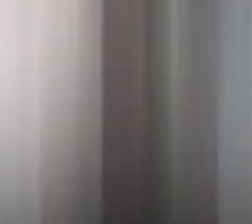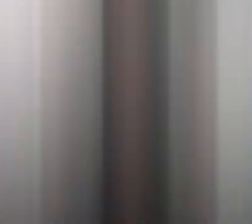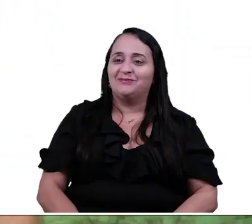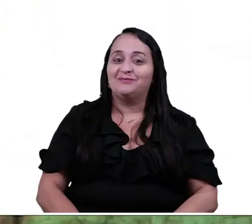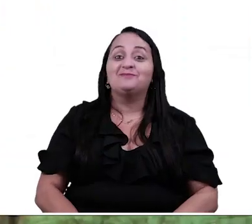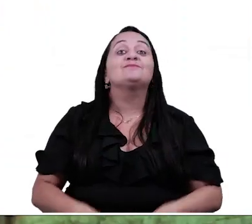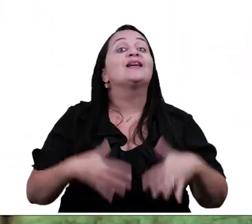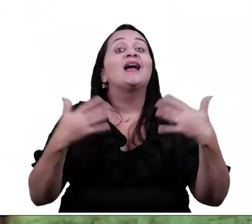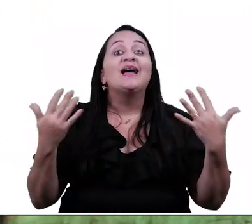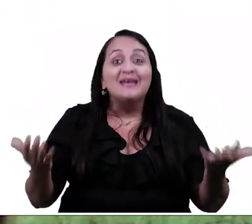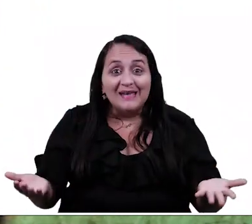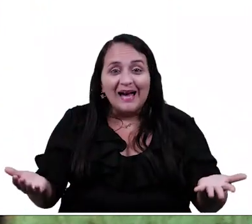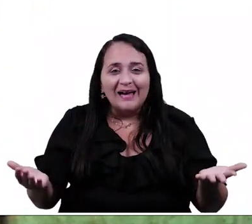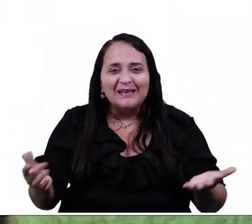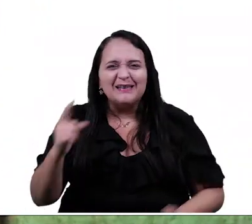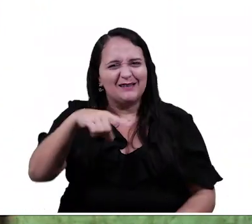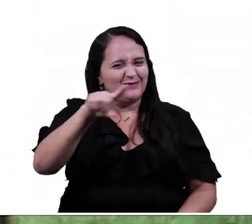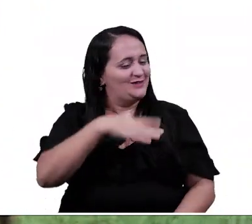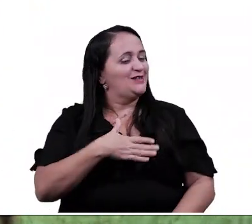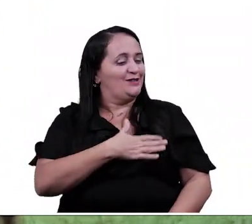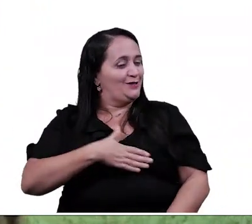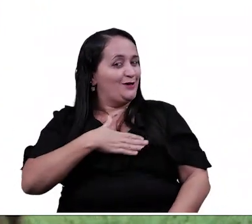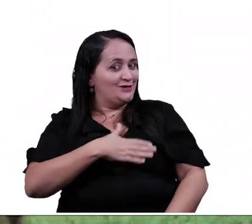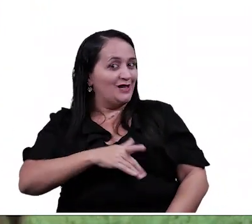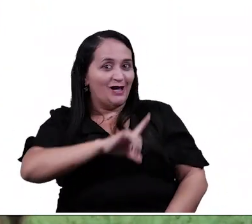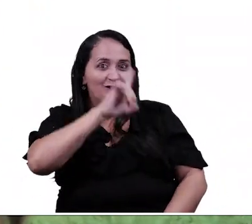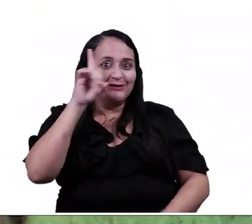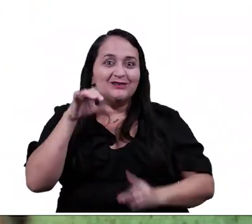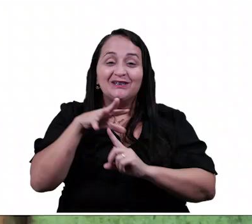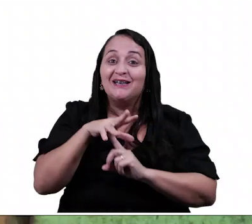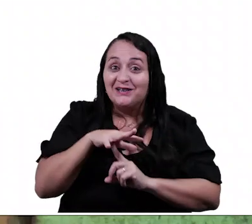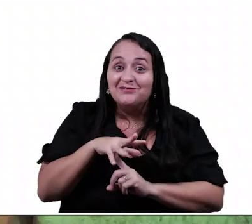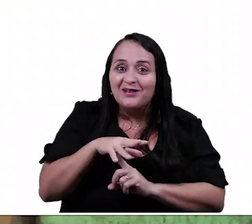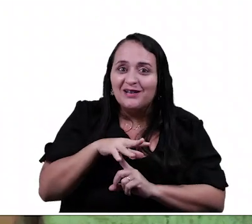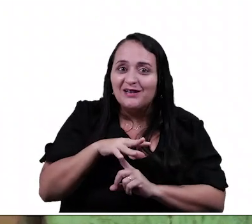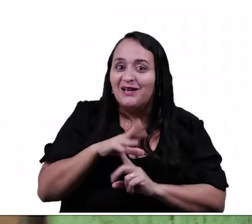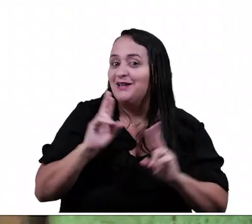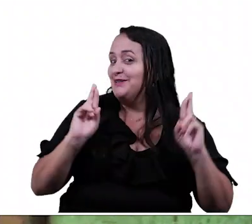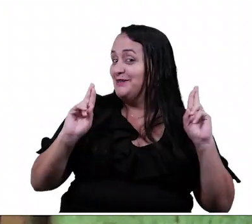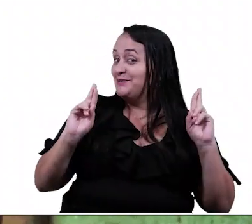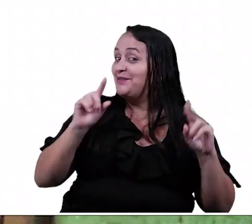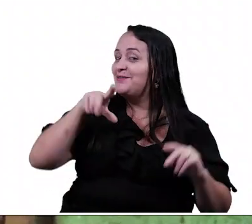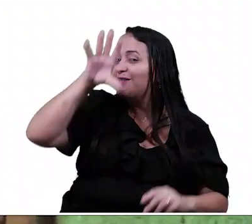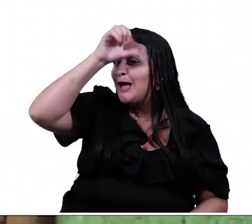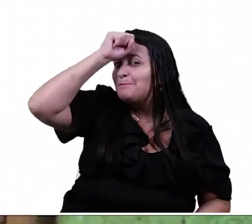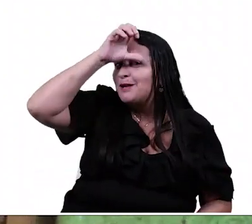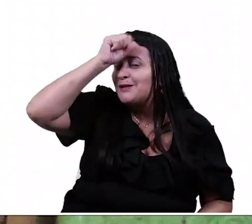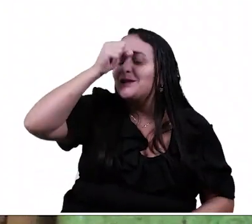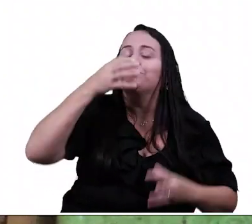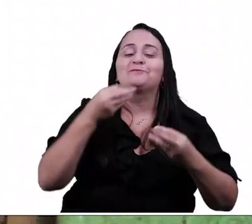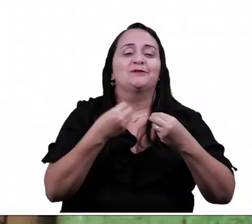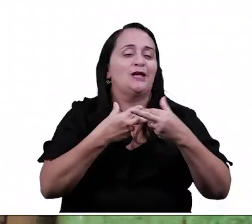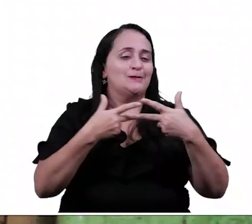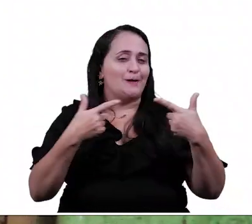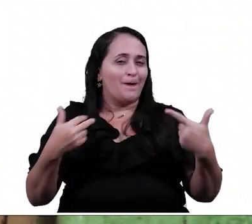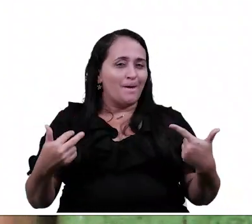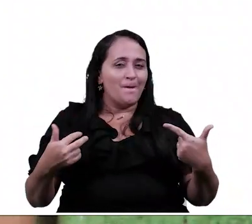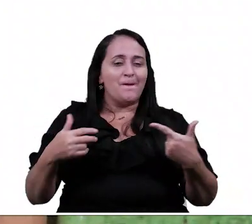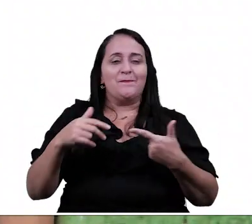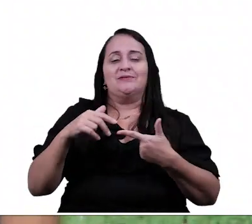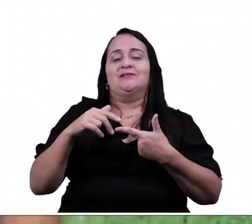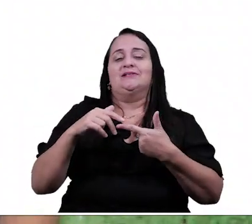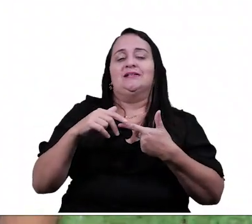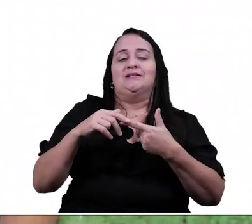Tchau, e aí, crianças? Gostaram do nosso dia na feira? Espero que vocês tenham aprendido muitas coisas